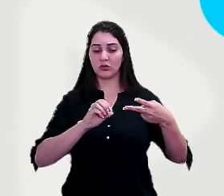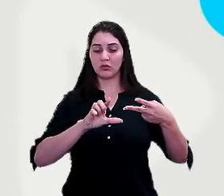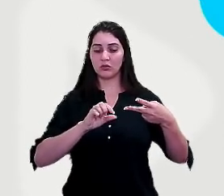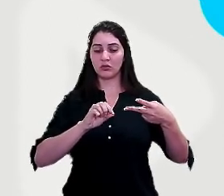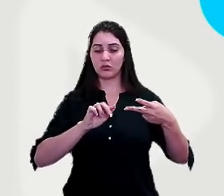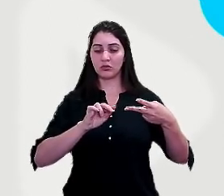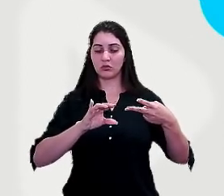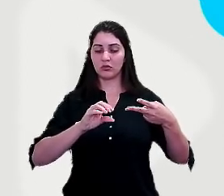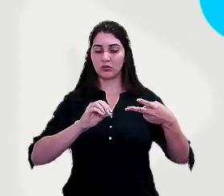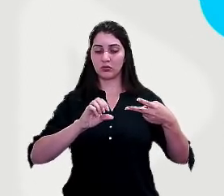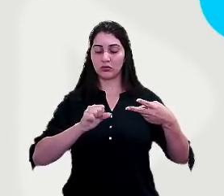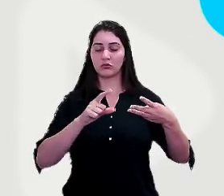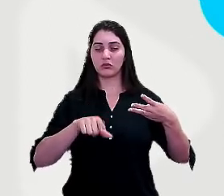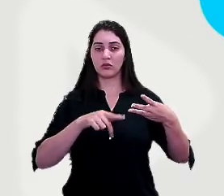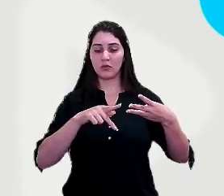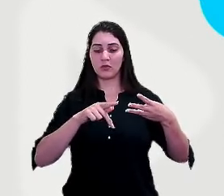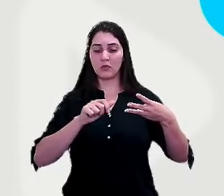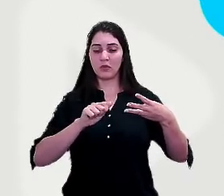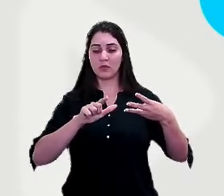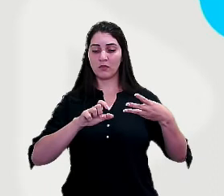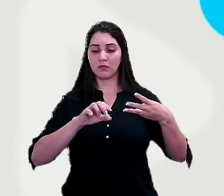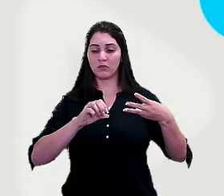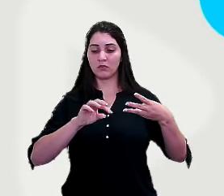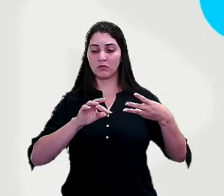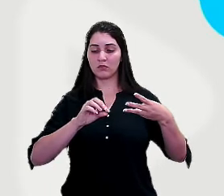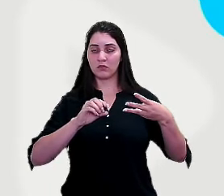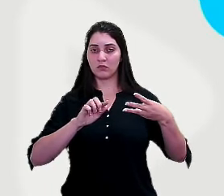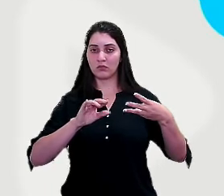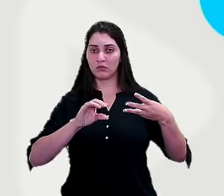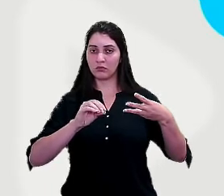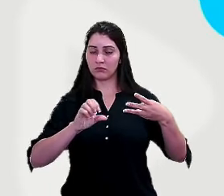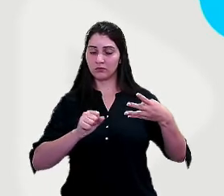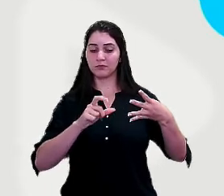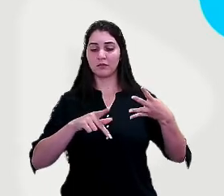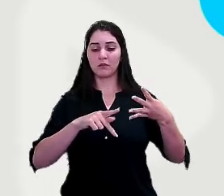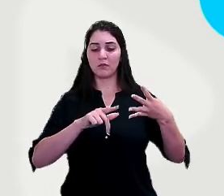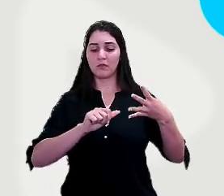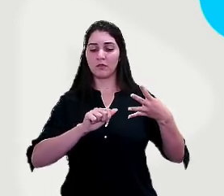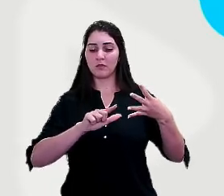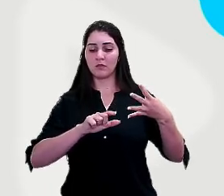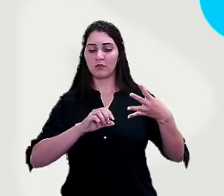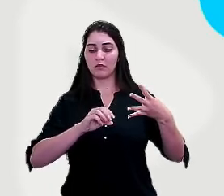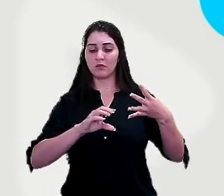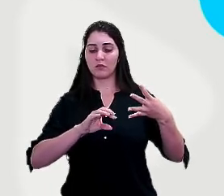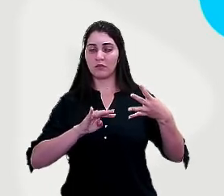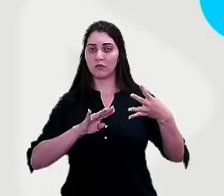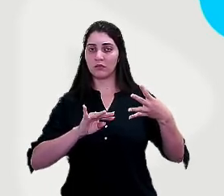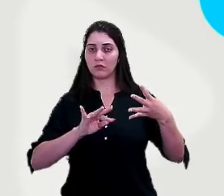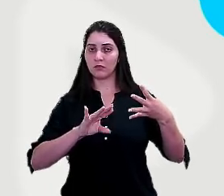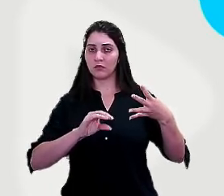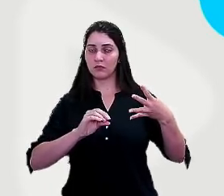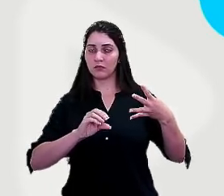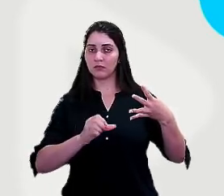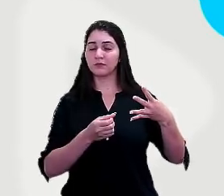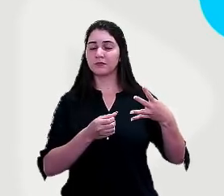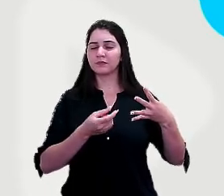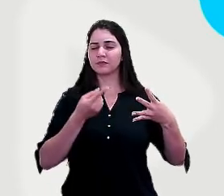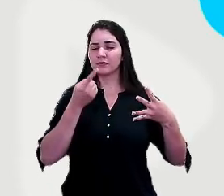paleontológicos e paleoclimáticos. O que isso quer dizer? Quer dizer que se você observar hoje, né, os continentes separados,